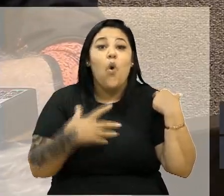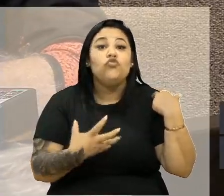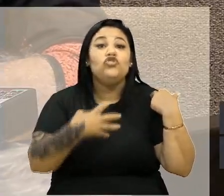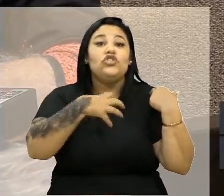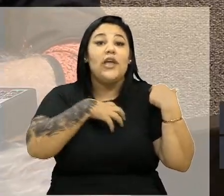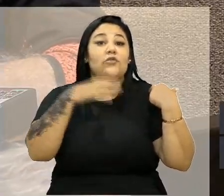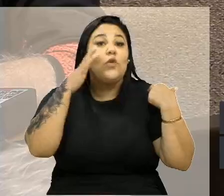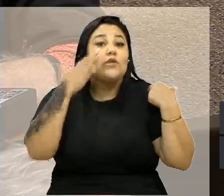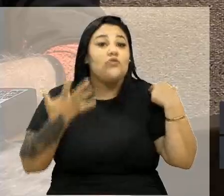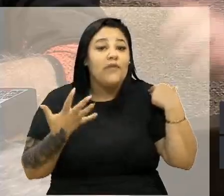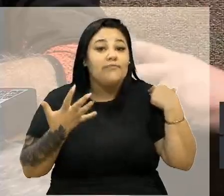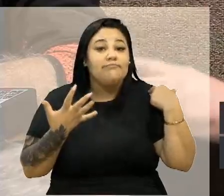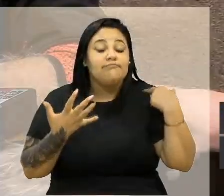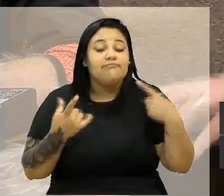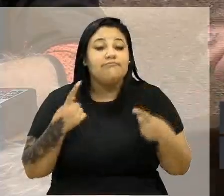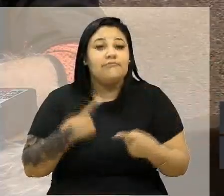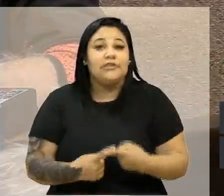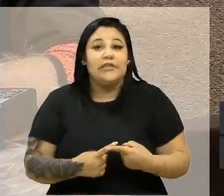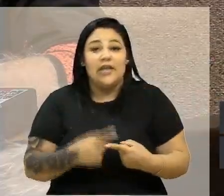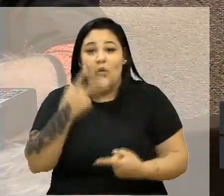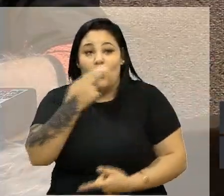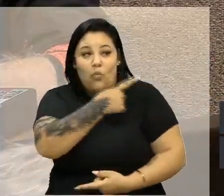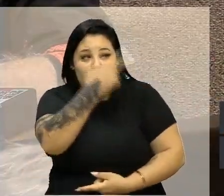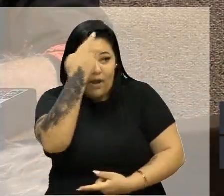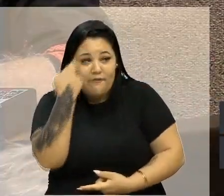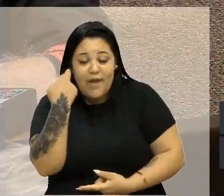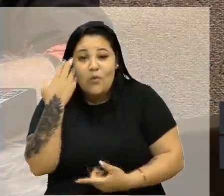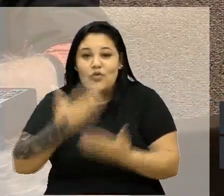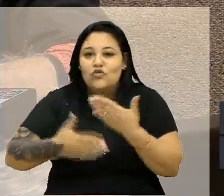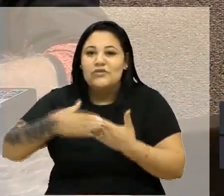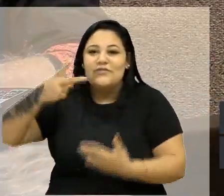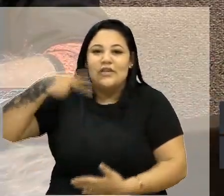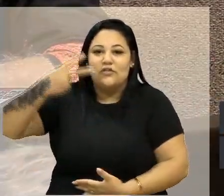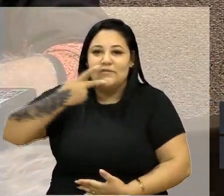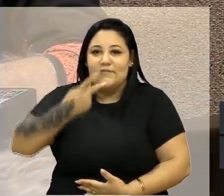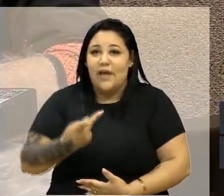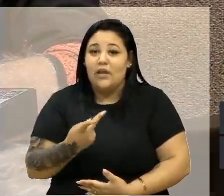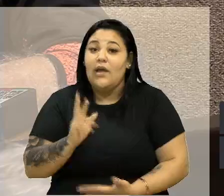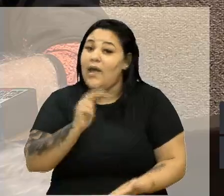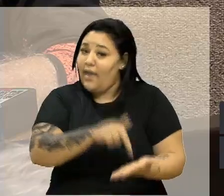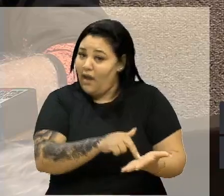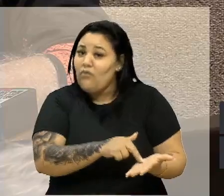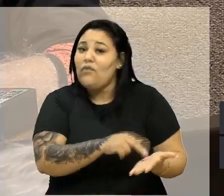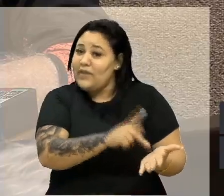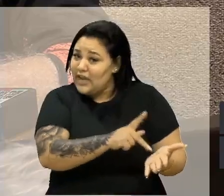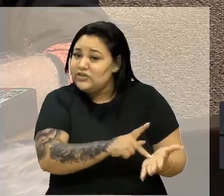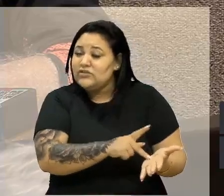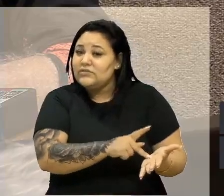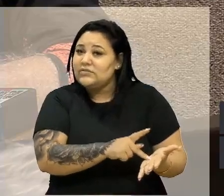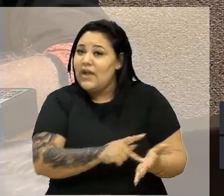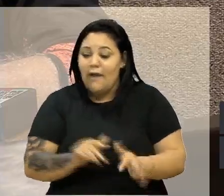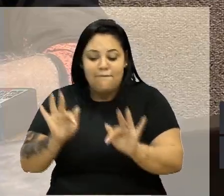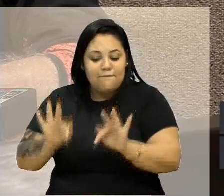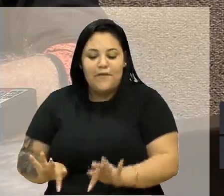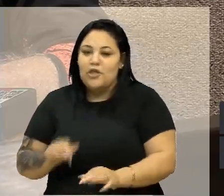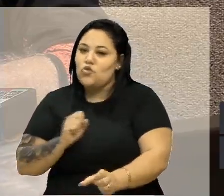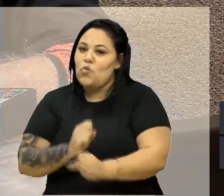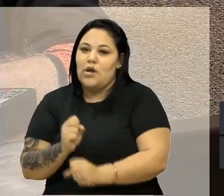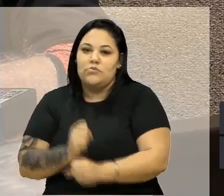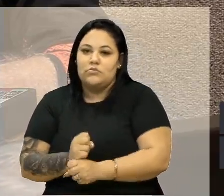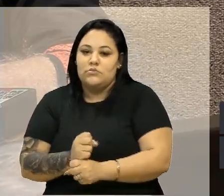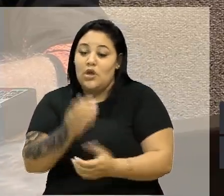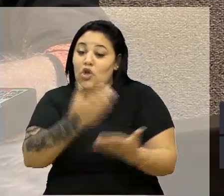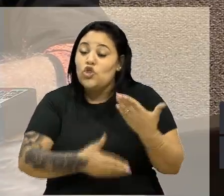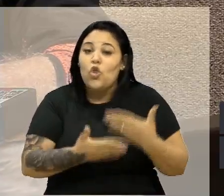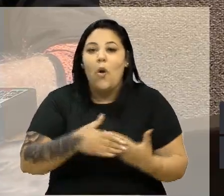resolver isso, porque quando o vereador Rafael e todos os vereadores aqui falam, é real. chega no final do ano, todos